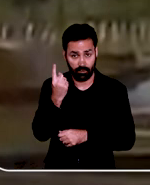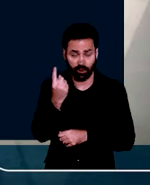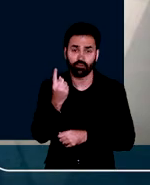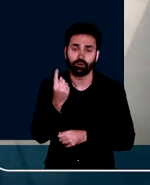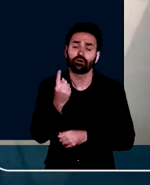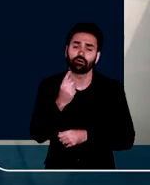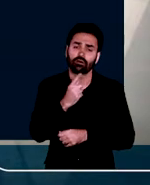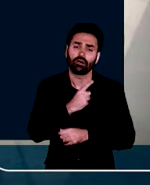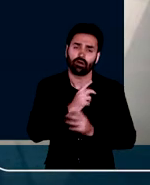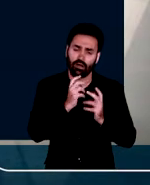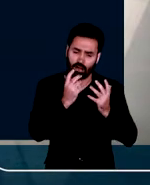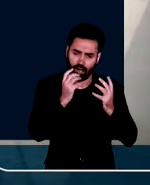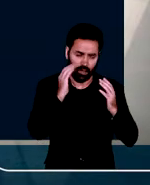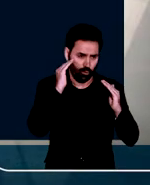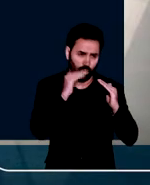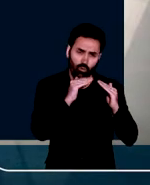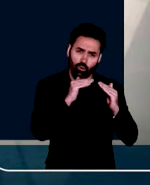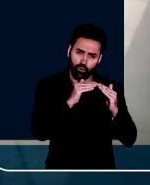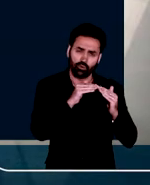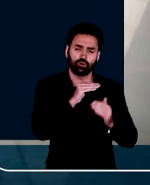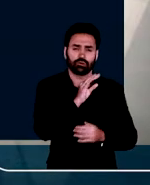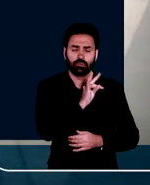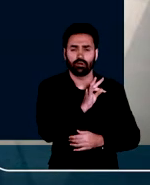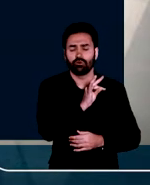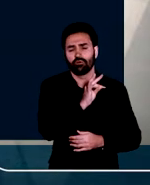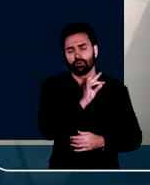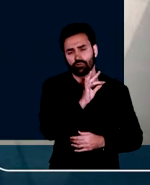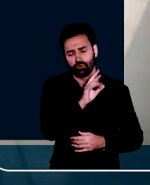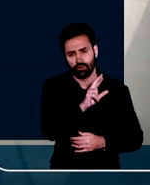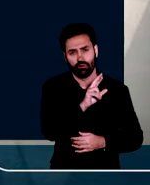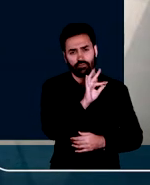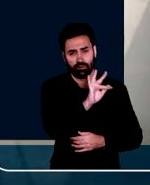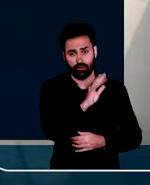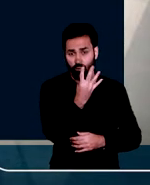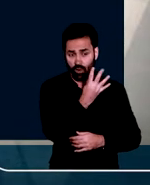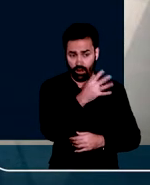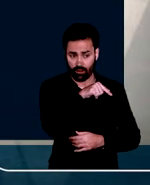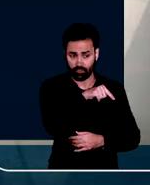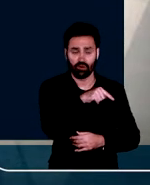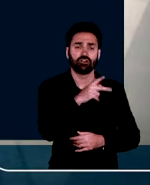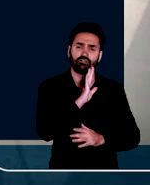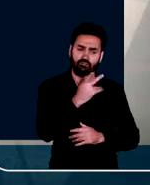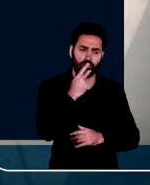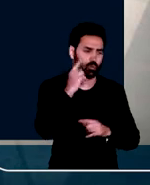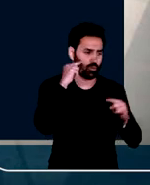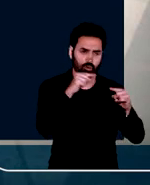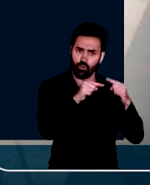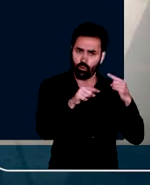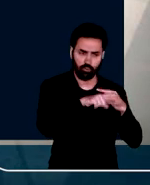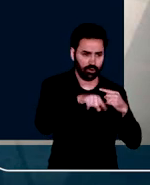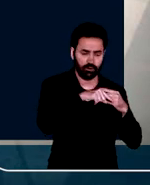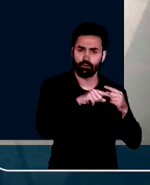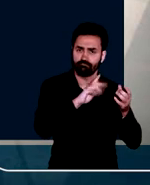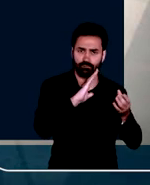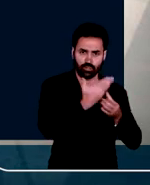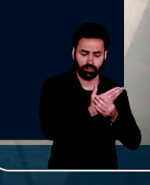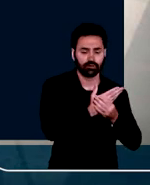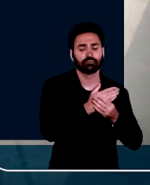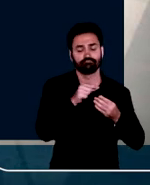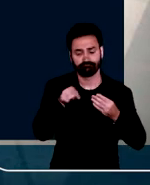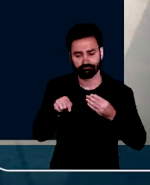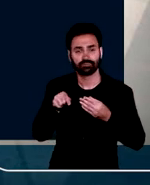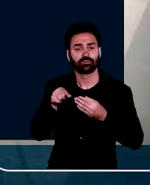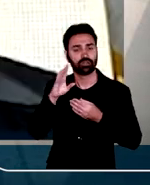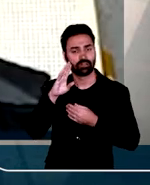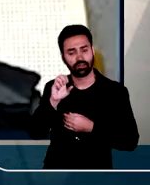humano assim a primeira turma reformou o acordão do Tribunal Regional Federal da Quarta Região que confirmando sentença de improcedência